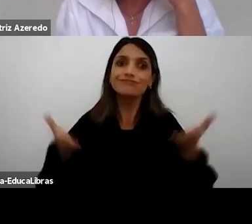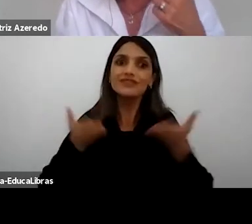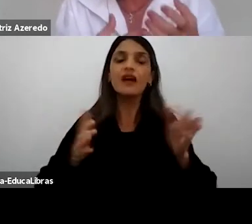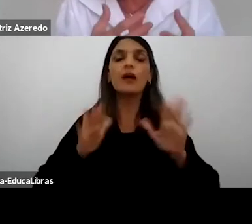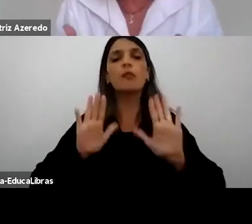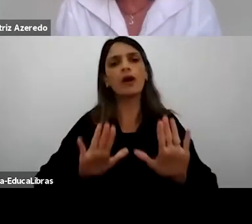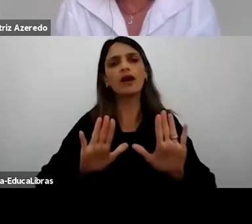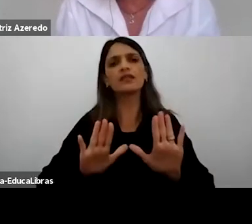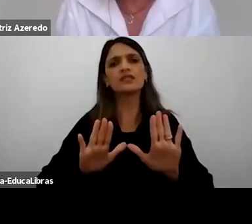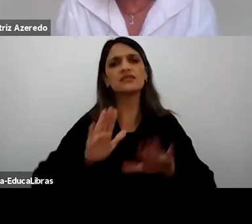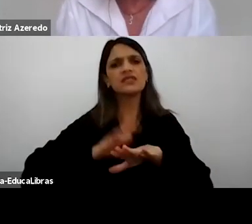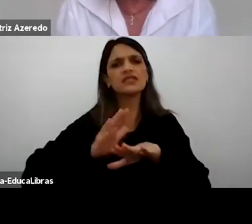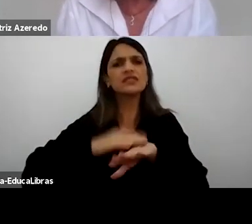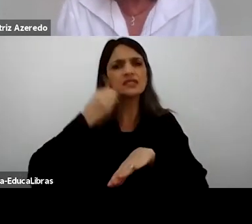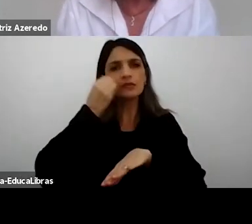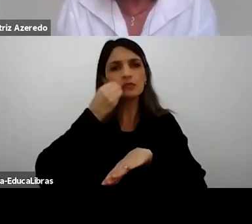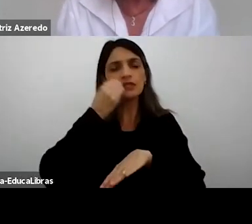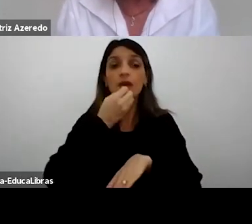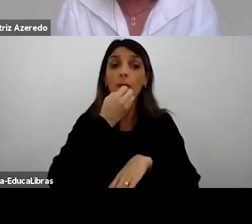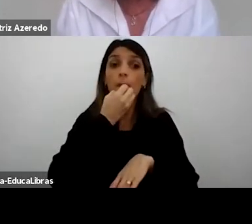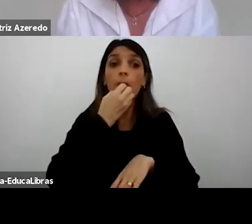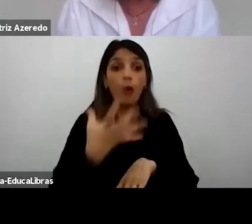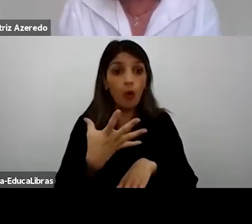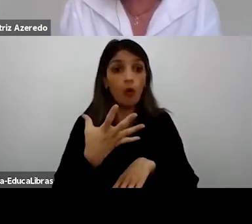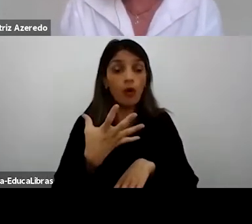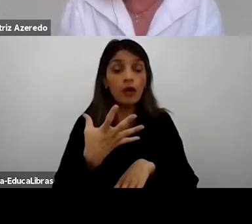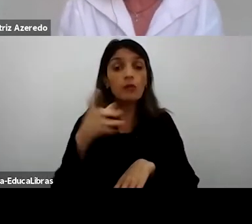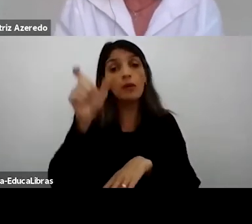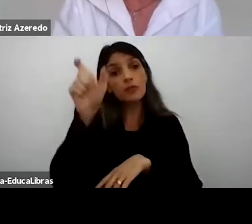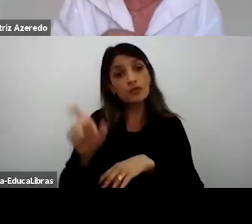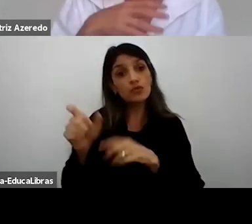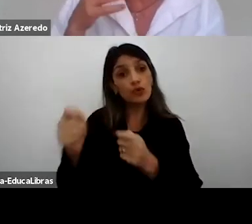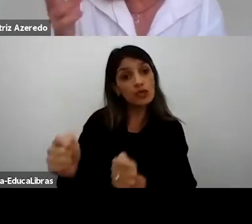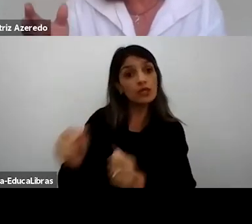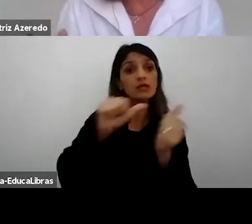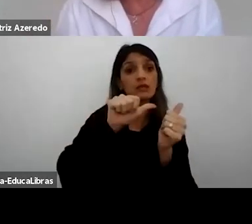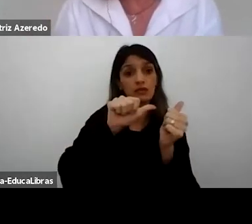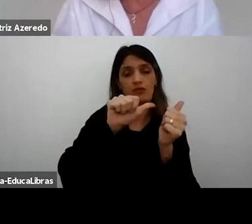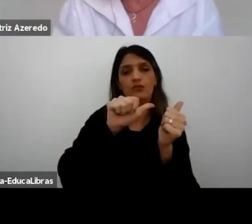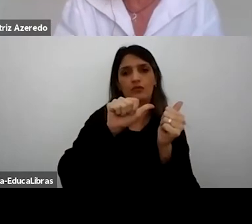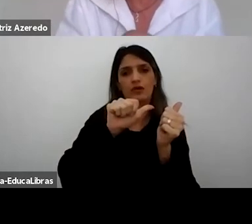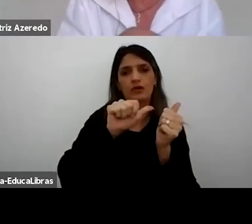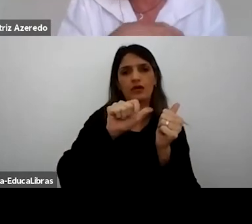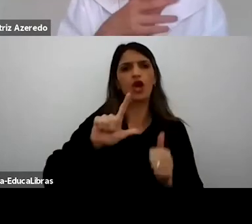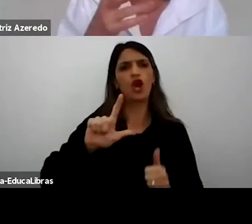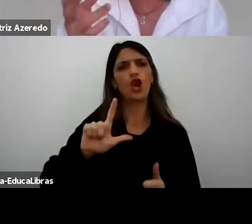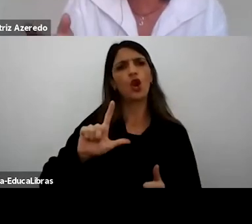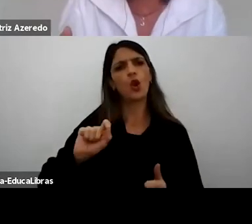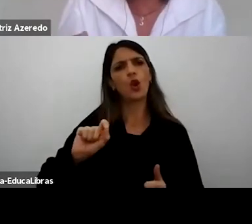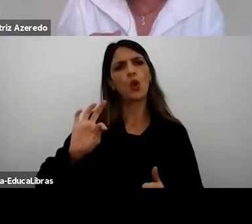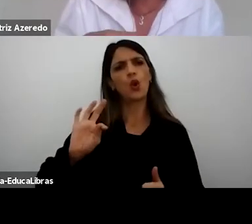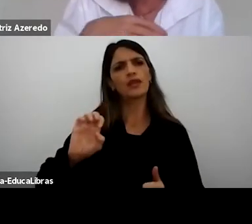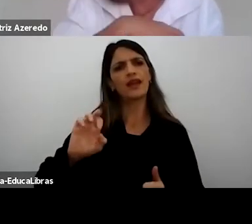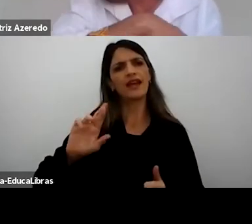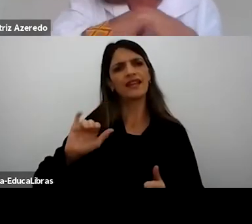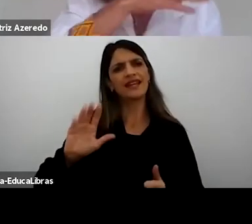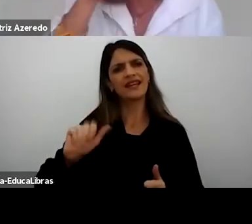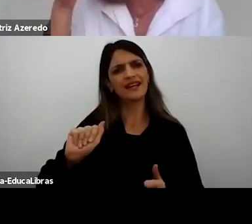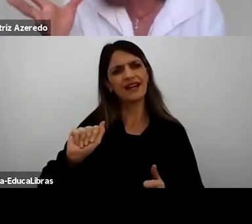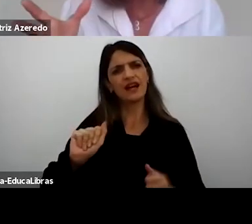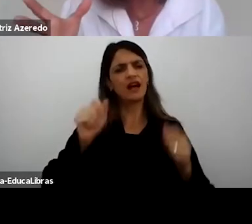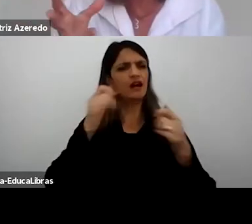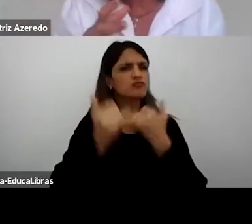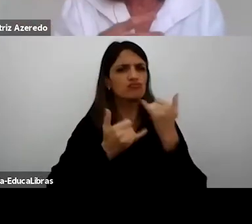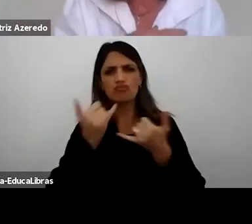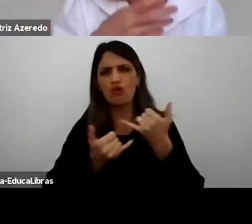experiência prazerosa, né, para quem tá doando, né. Lotérica, gamificação, enfim, tem aí